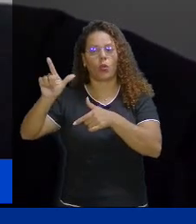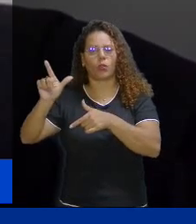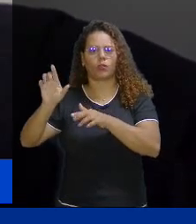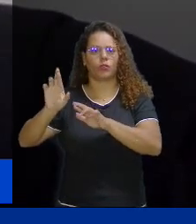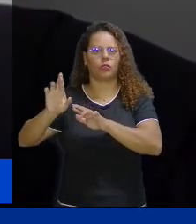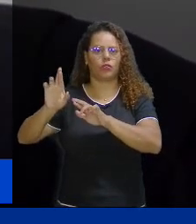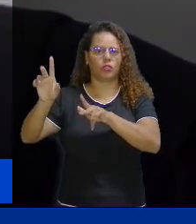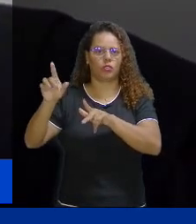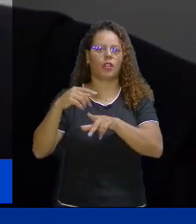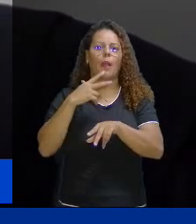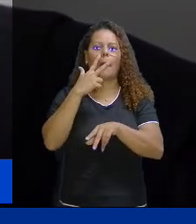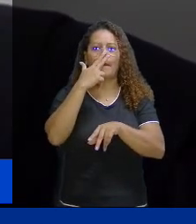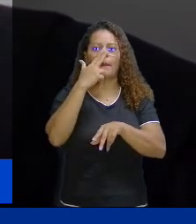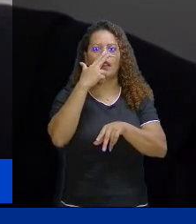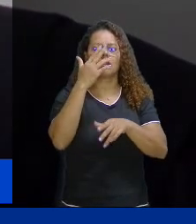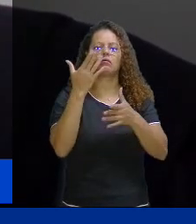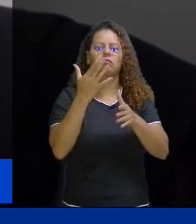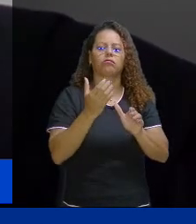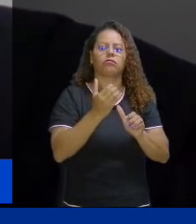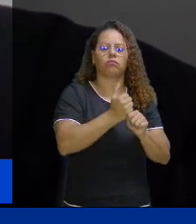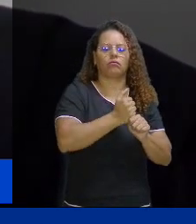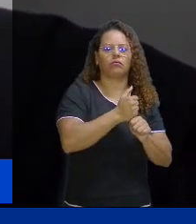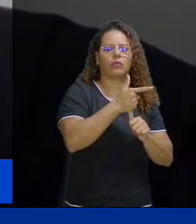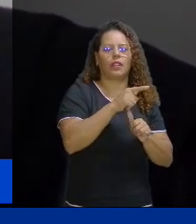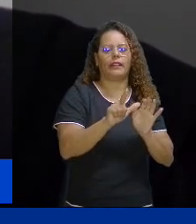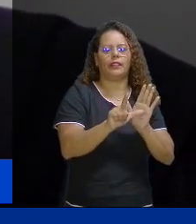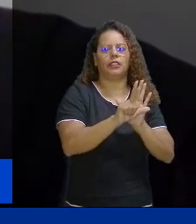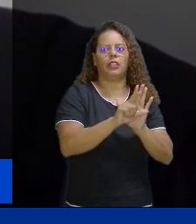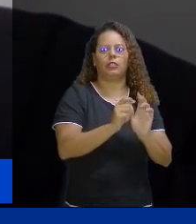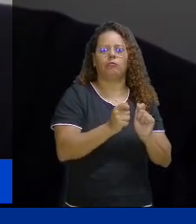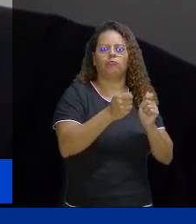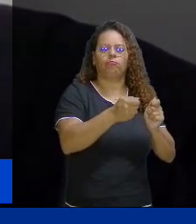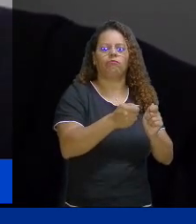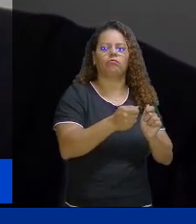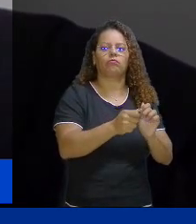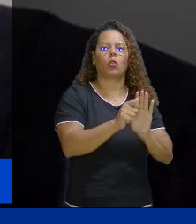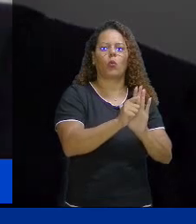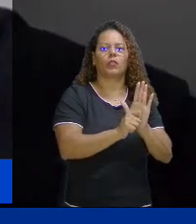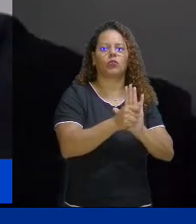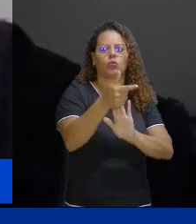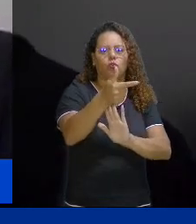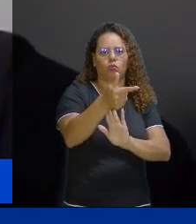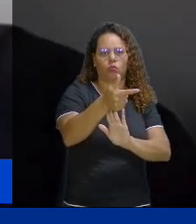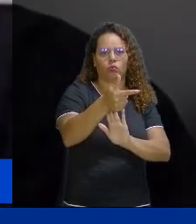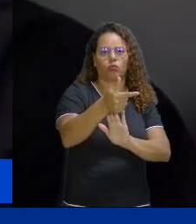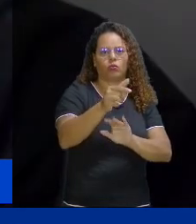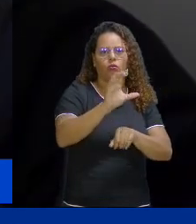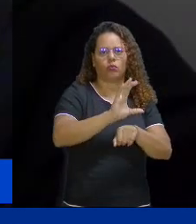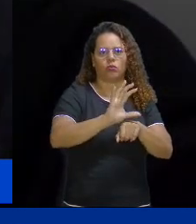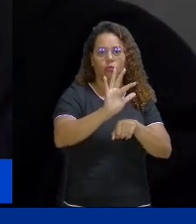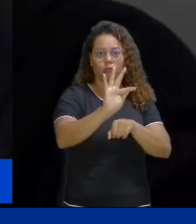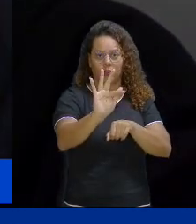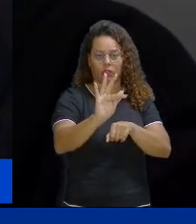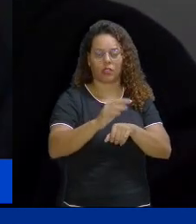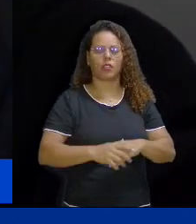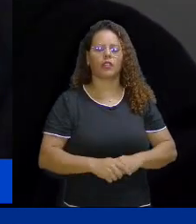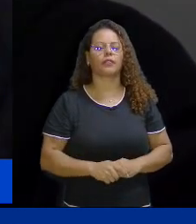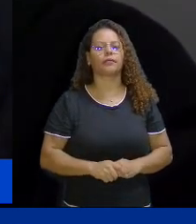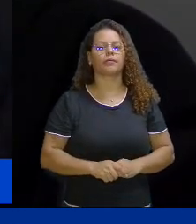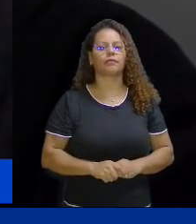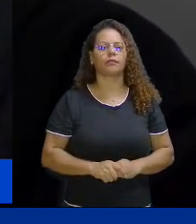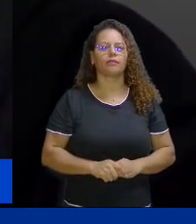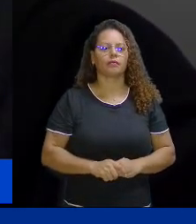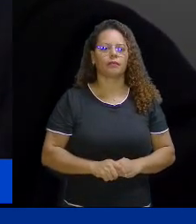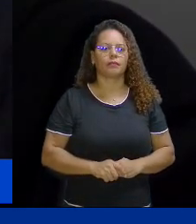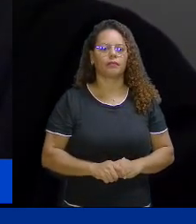seria uma usurpação da competência legislativa em afronto ao artigo 2º da Constituição Federal de 88, senhor